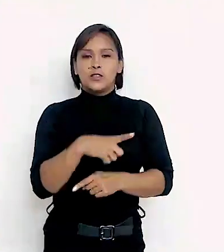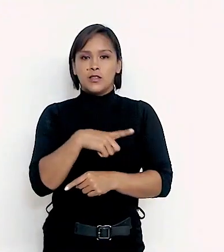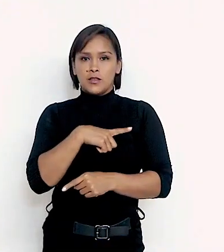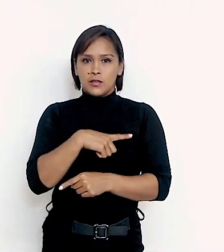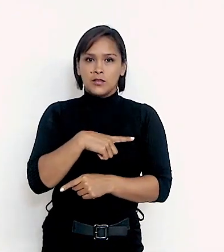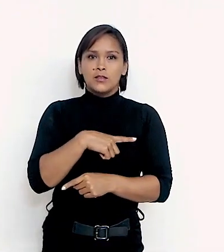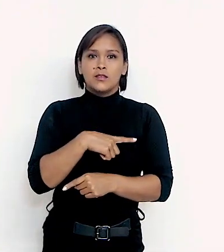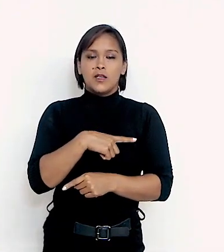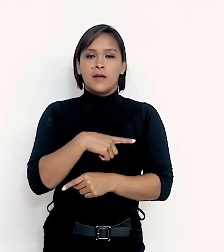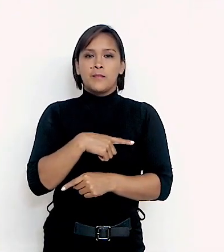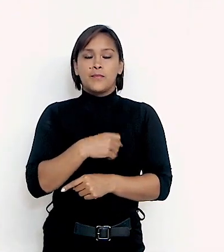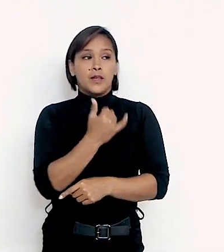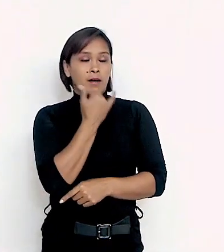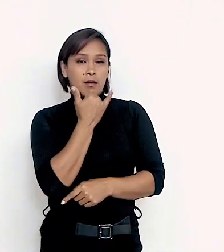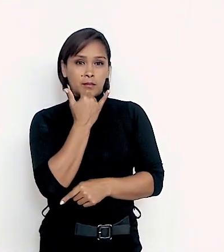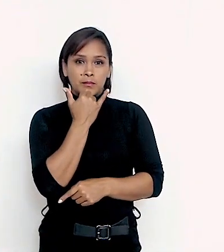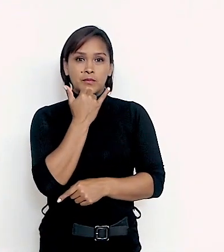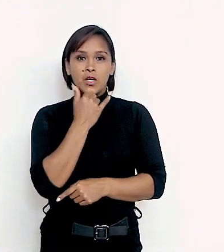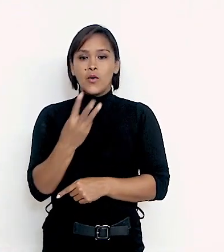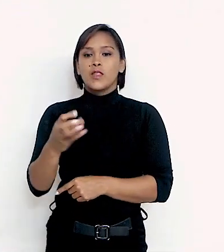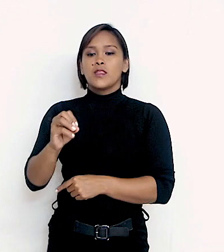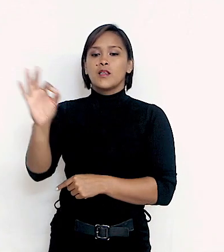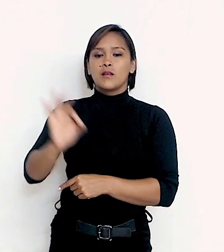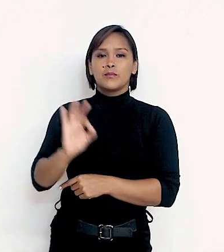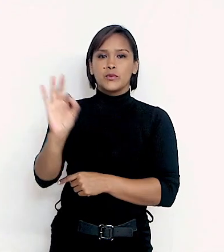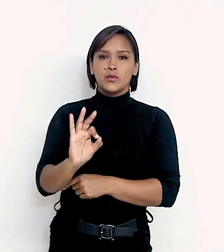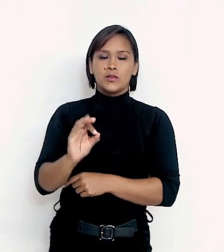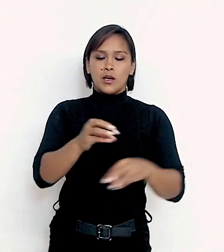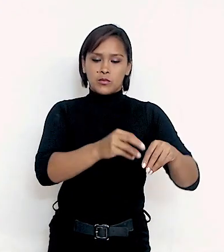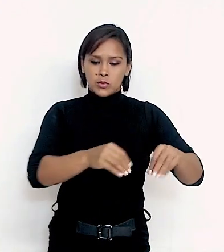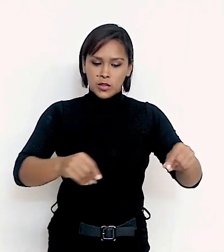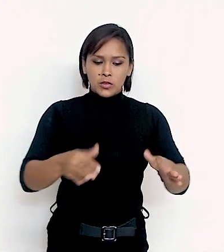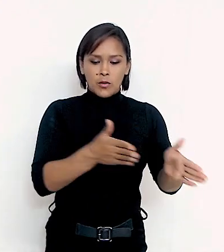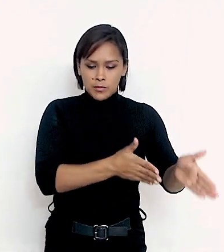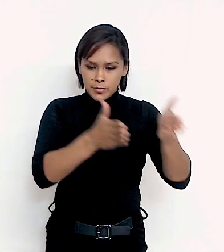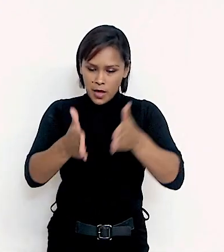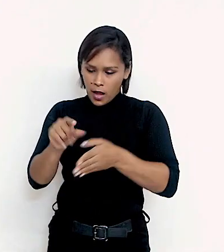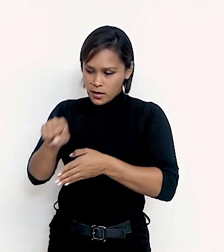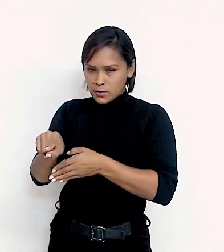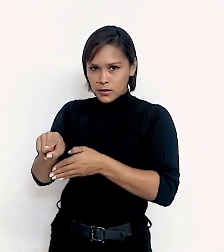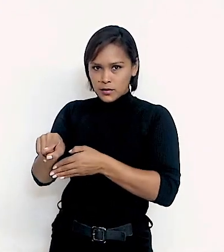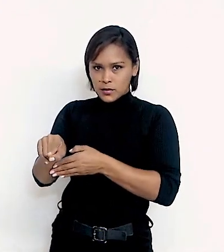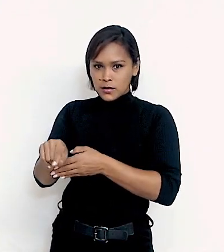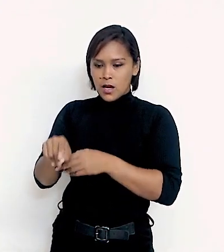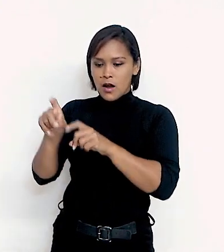temos a pedal sobre trinta por cento do PDI protetor tá designado como